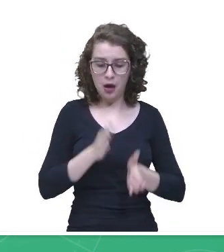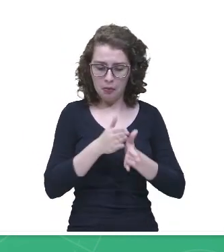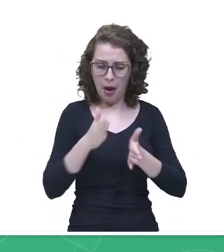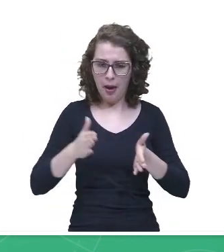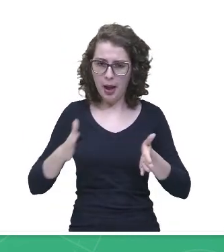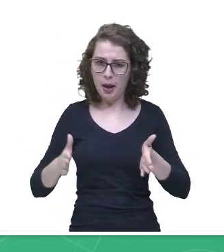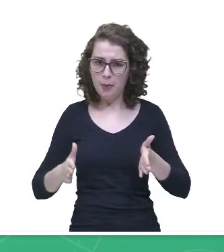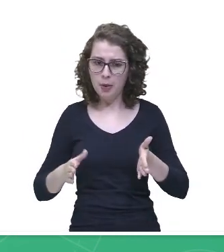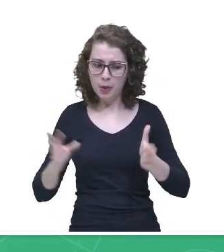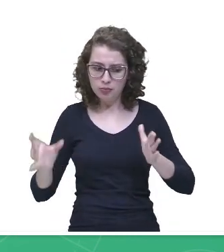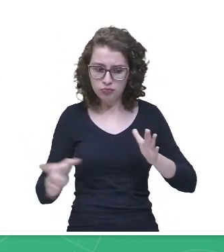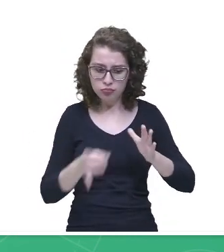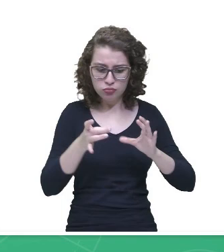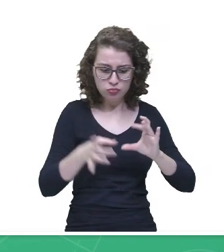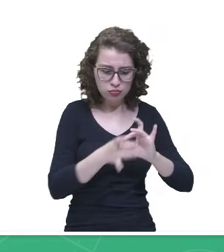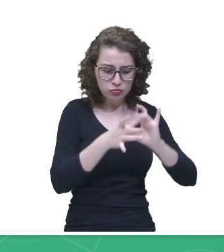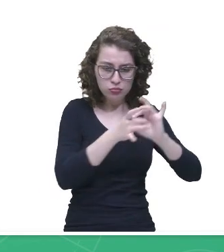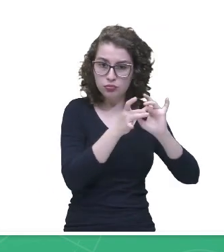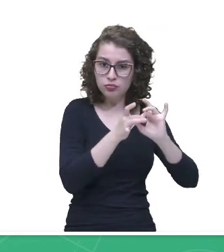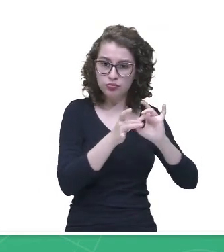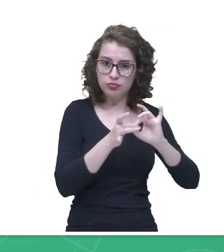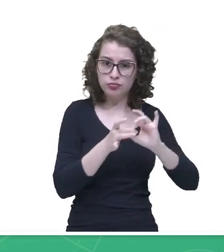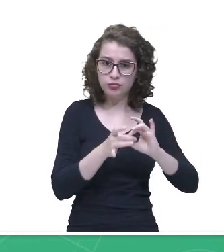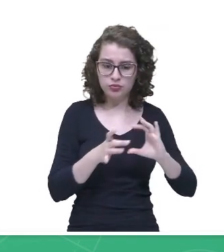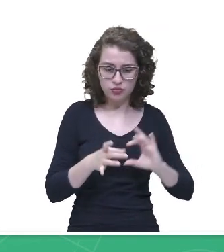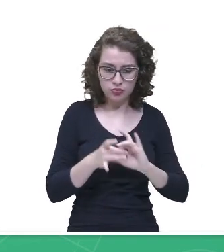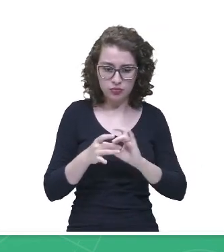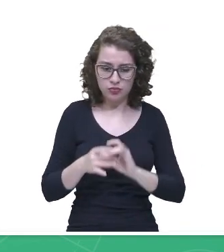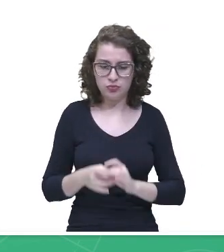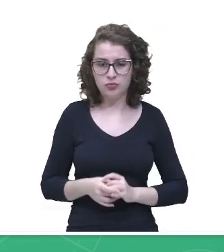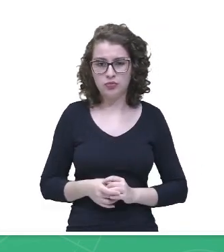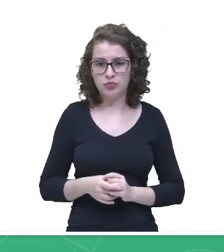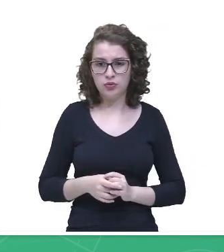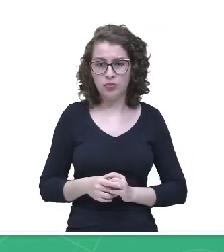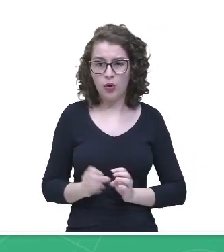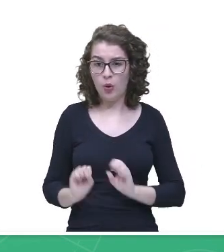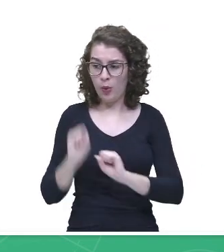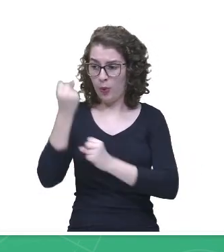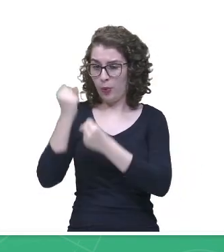eles estão interligados. O setor primário produz,